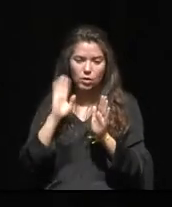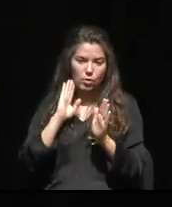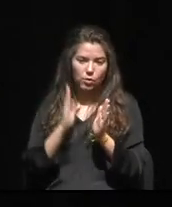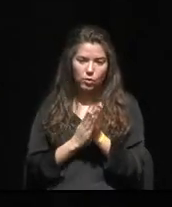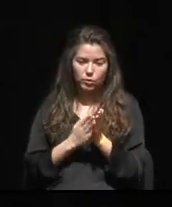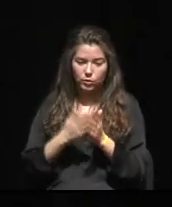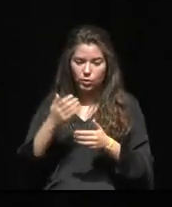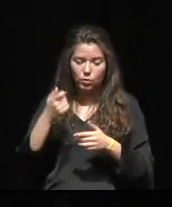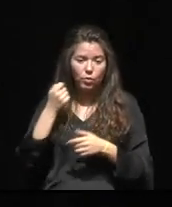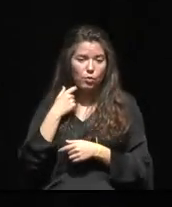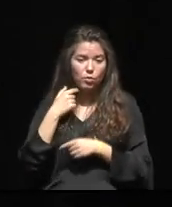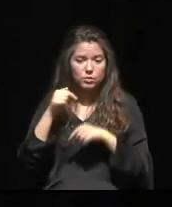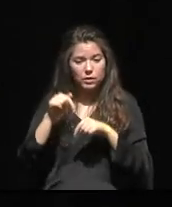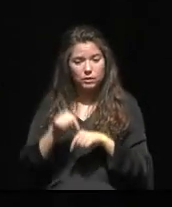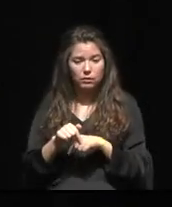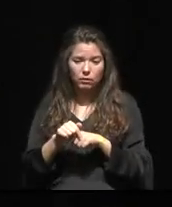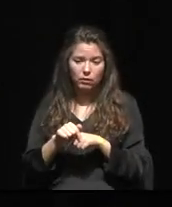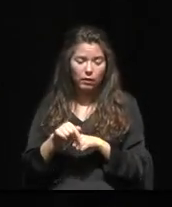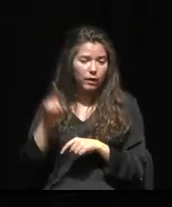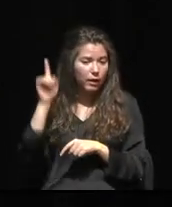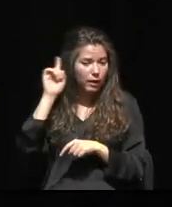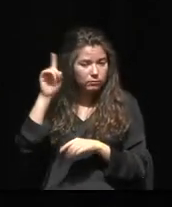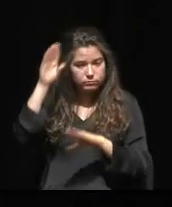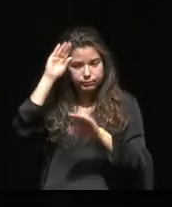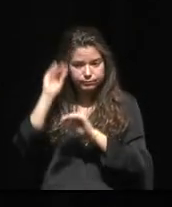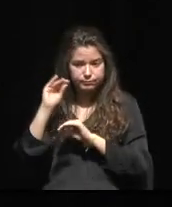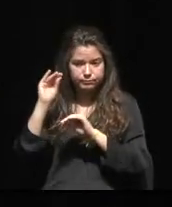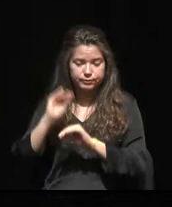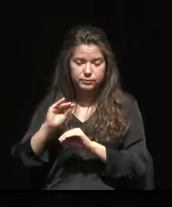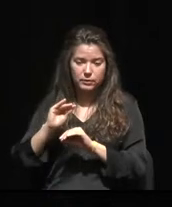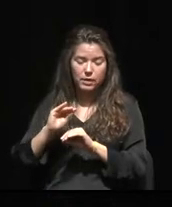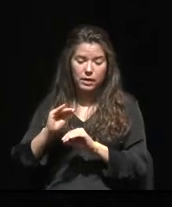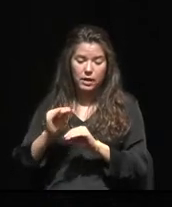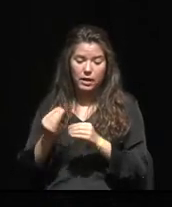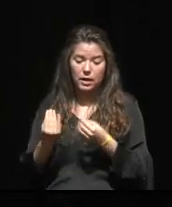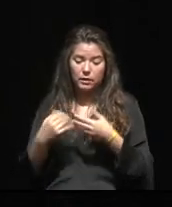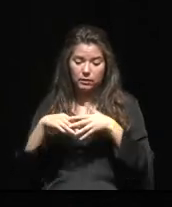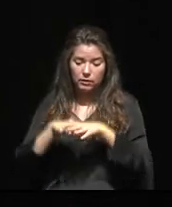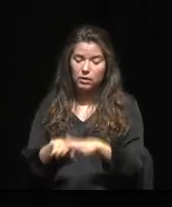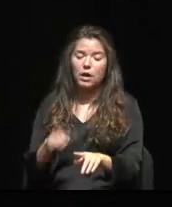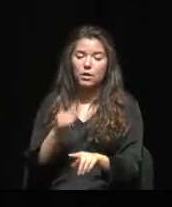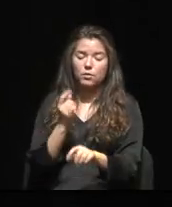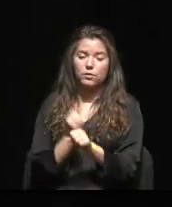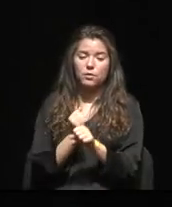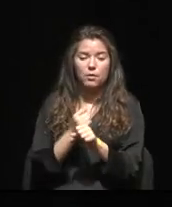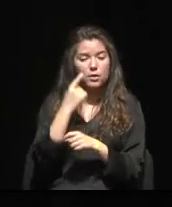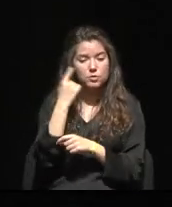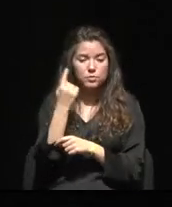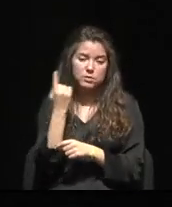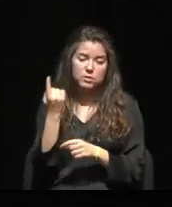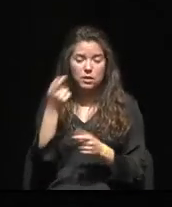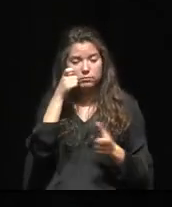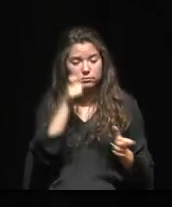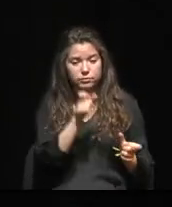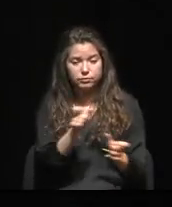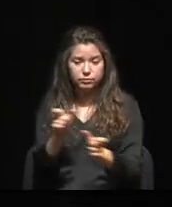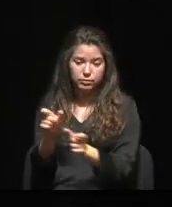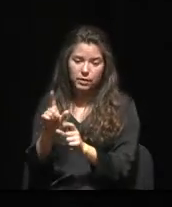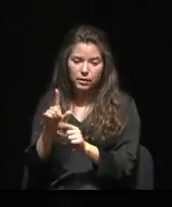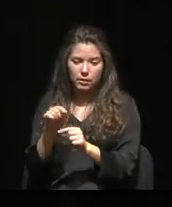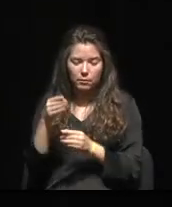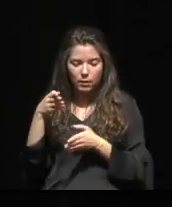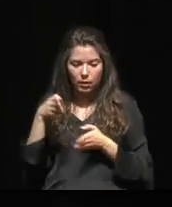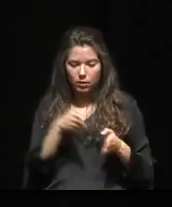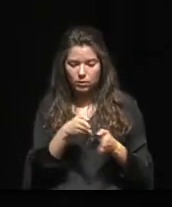que o curso aqui em causa constitui um instrumento de Formação inicial dos trabalhadores a integrar na carreira especial de fiscalização orientada para a aquisição de